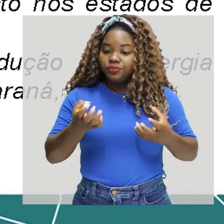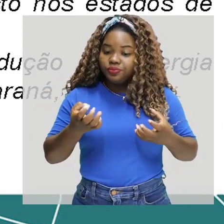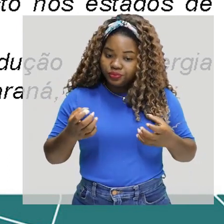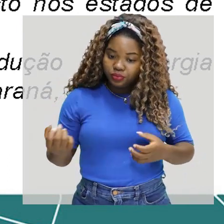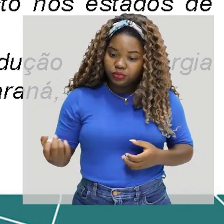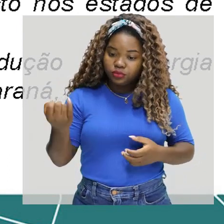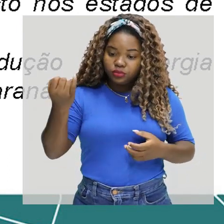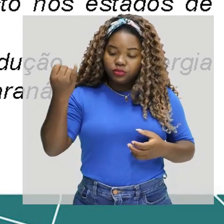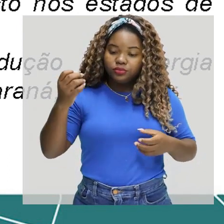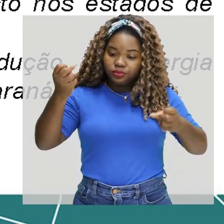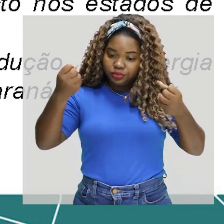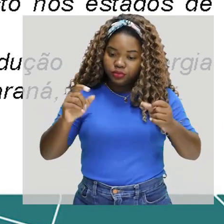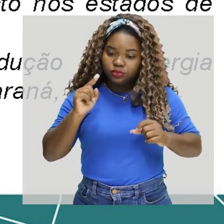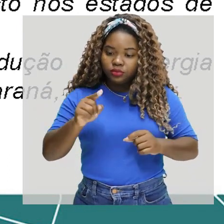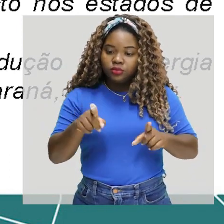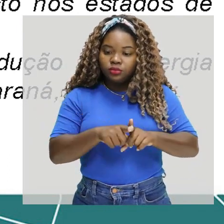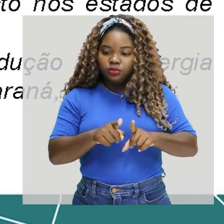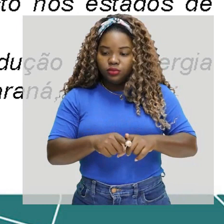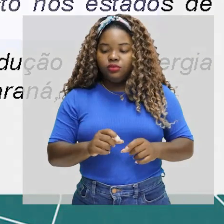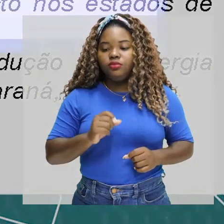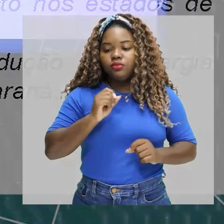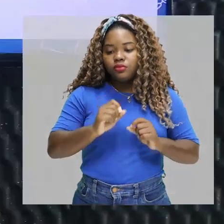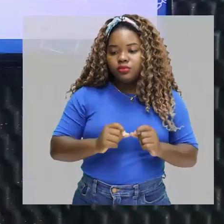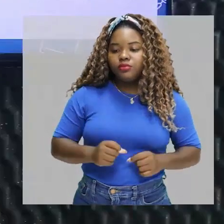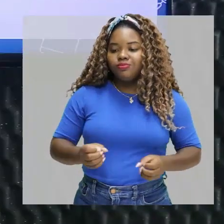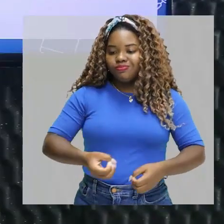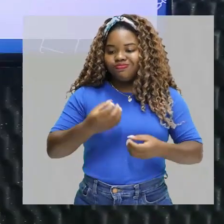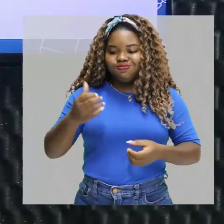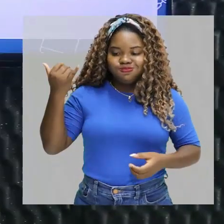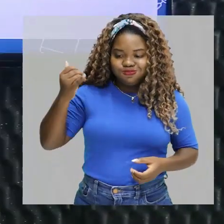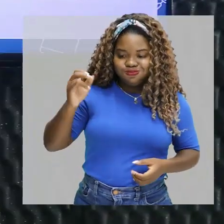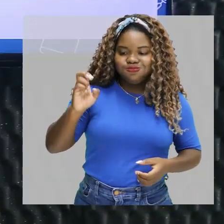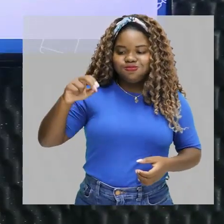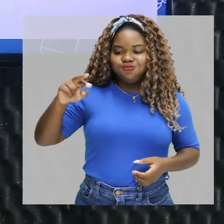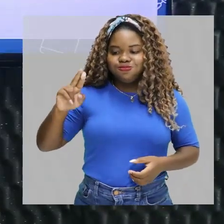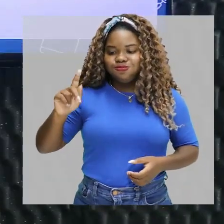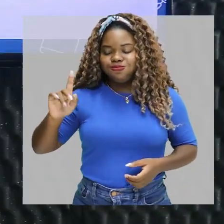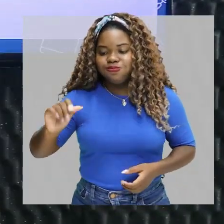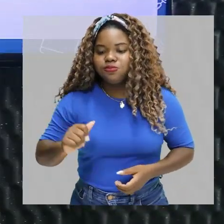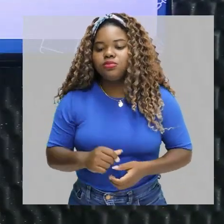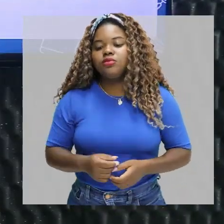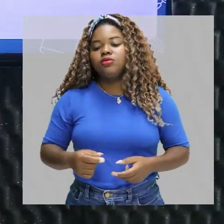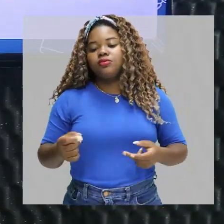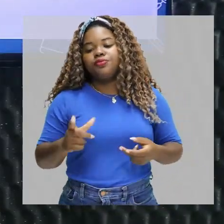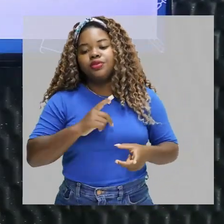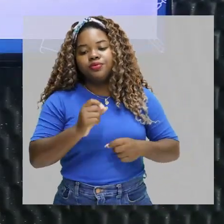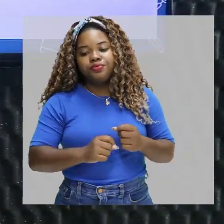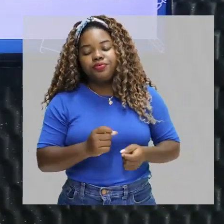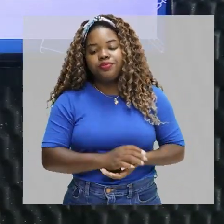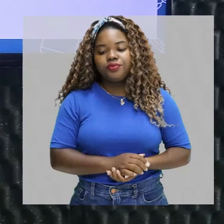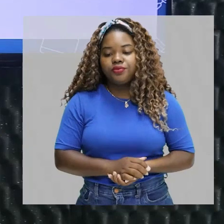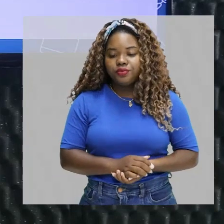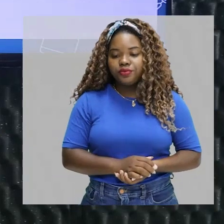nós temos ali um grande potencial também de geração de energia na região Sul em dois aspectos tá nós temos aqui a produção